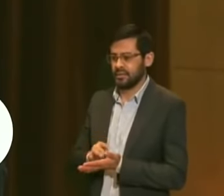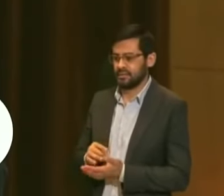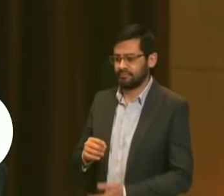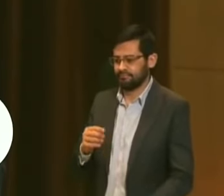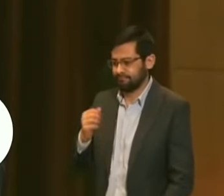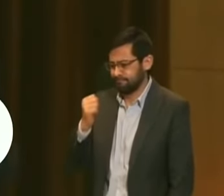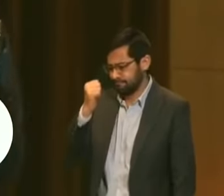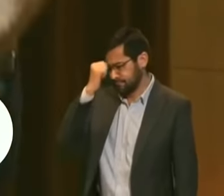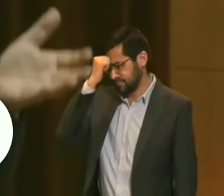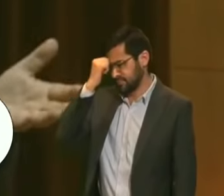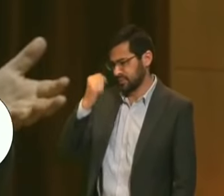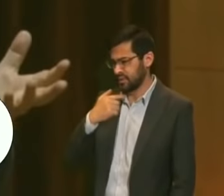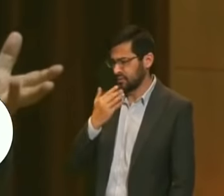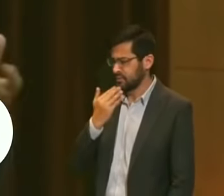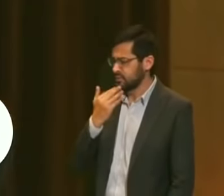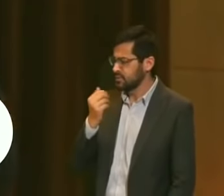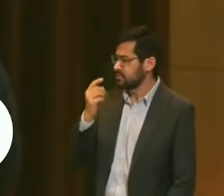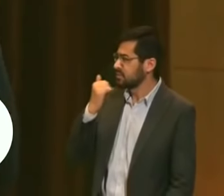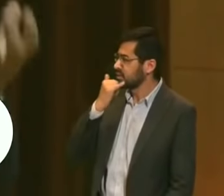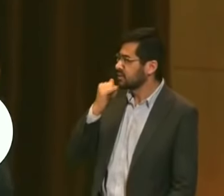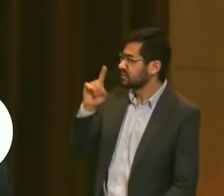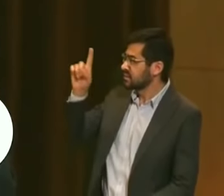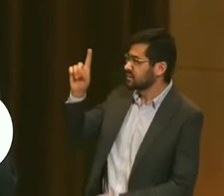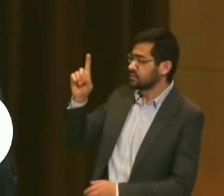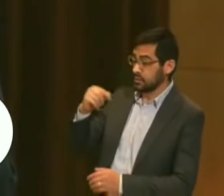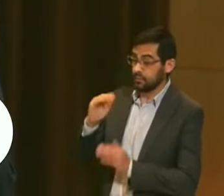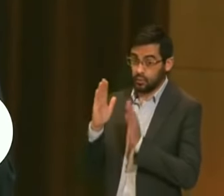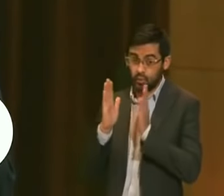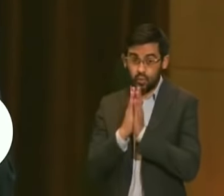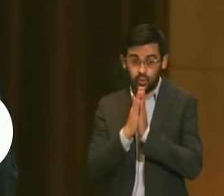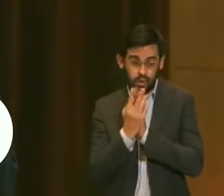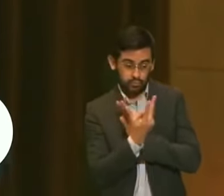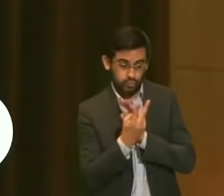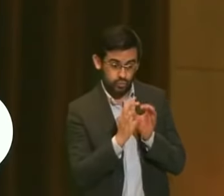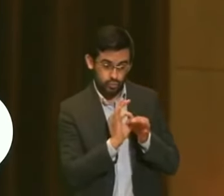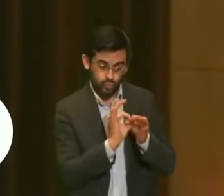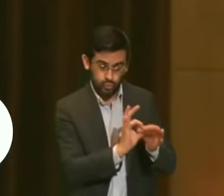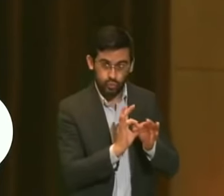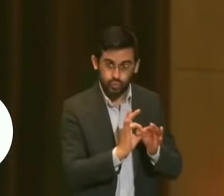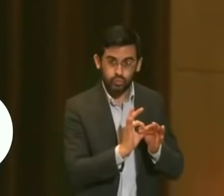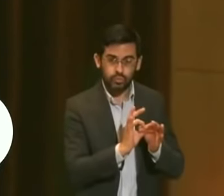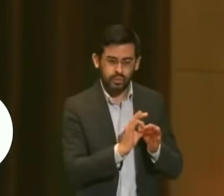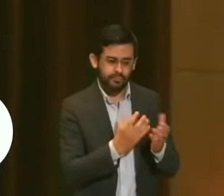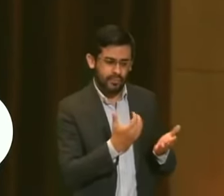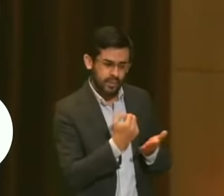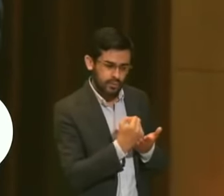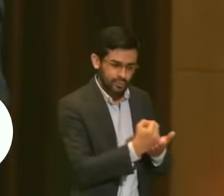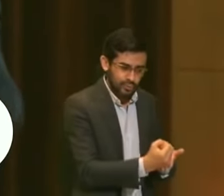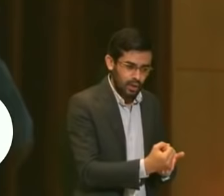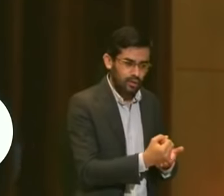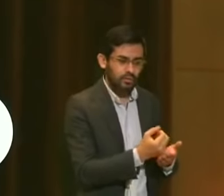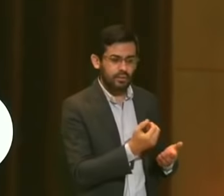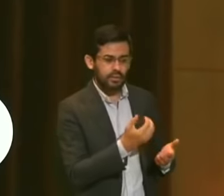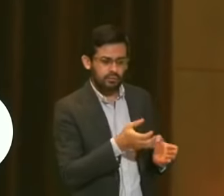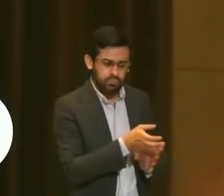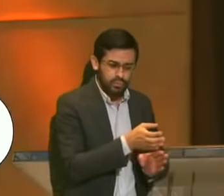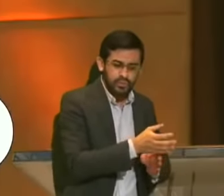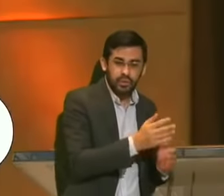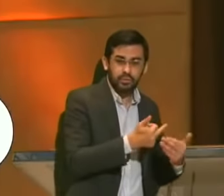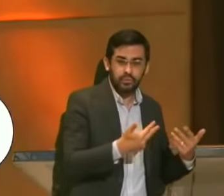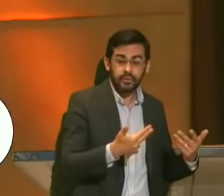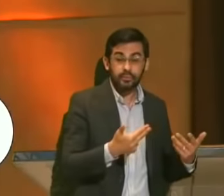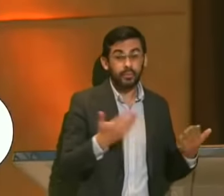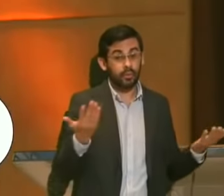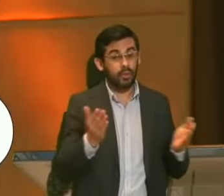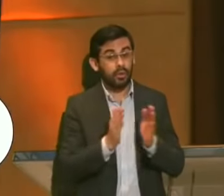verdade, eu quero pedir perdão a Deus. Aí você vai orar junto com aquela pessoa, vai se colocar à disposição para caminhar com ela. E a